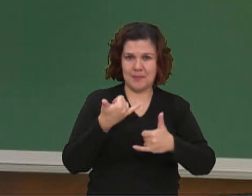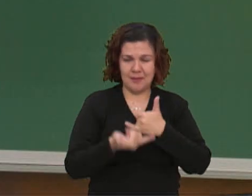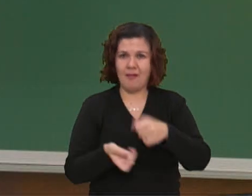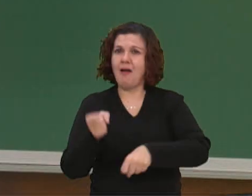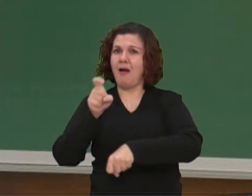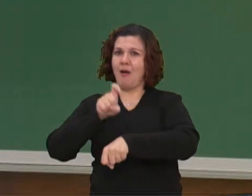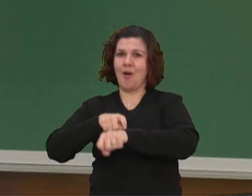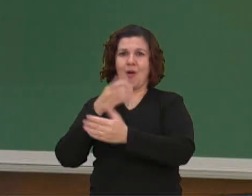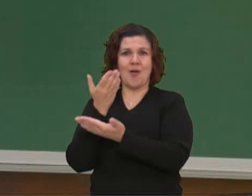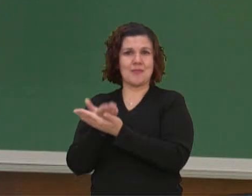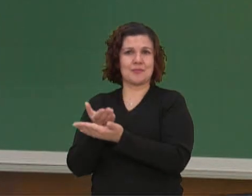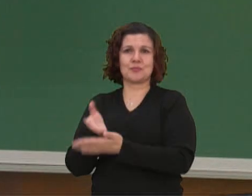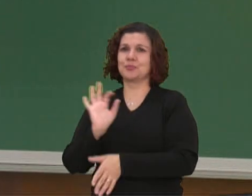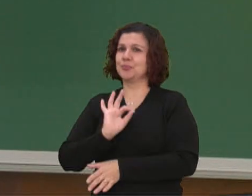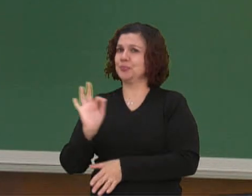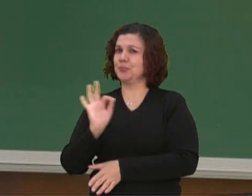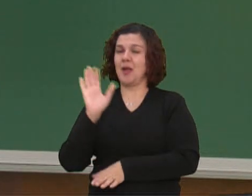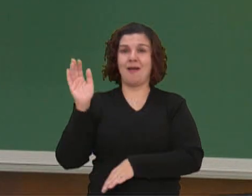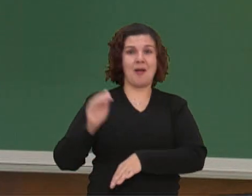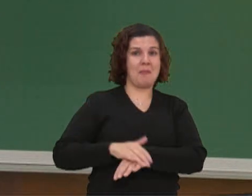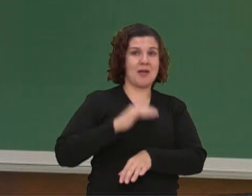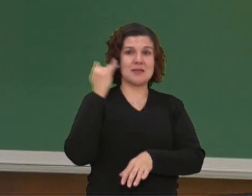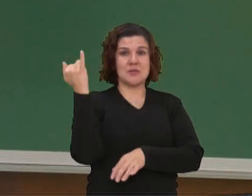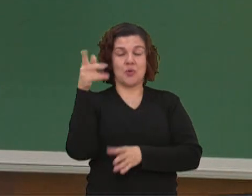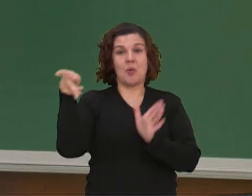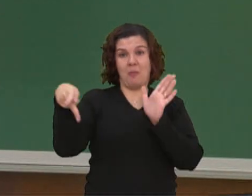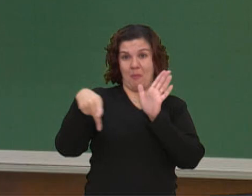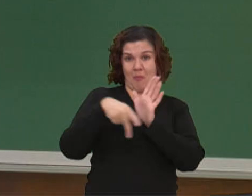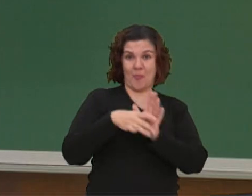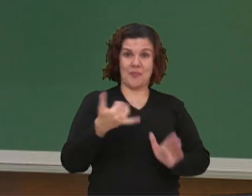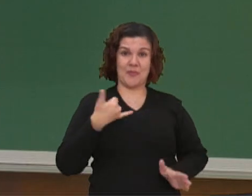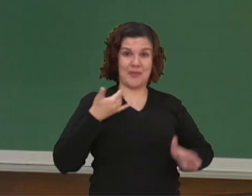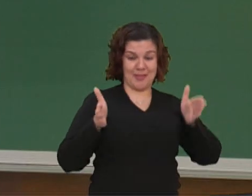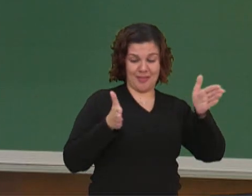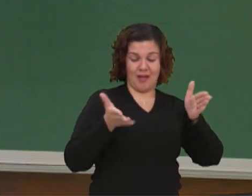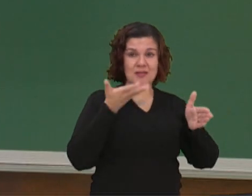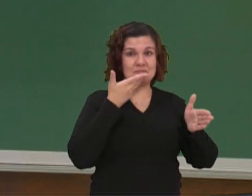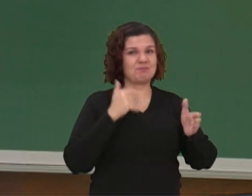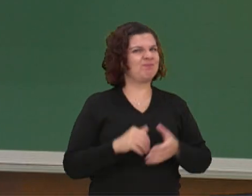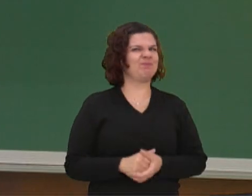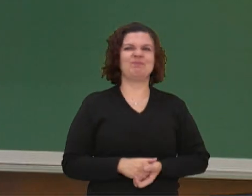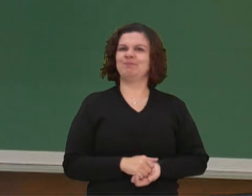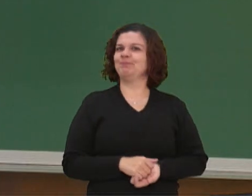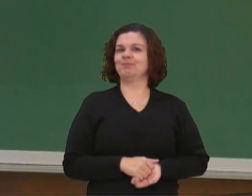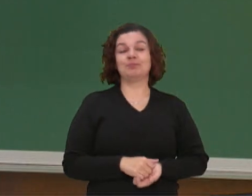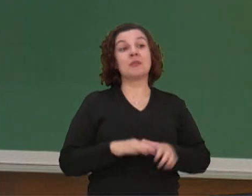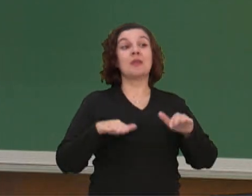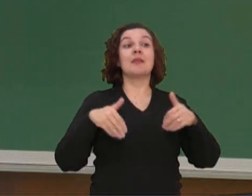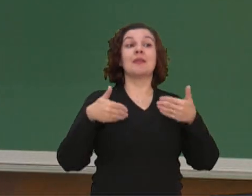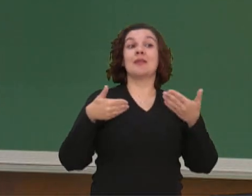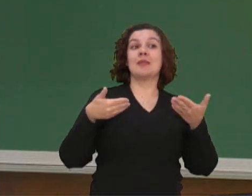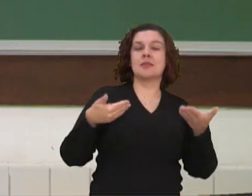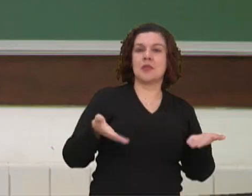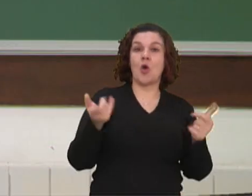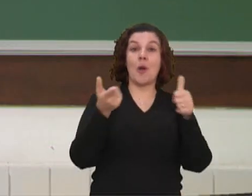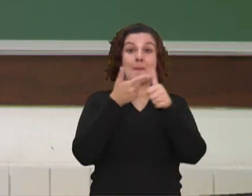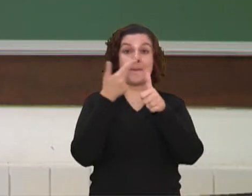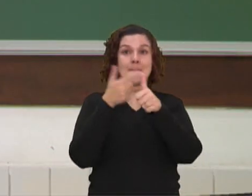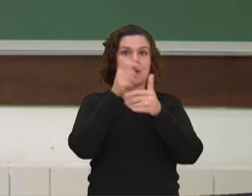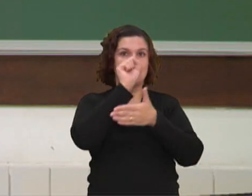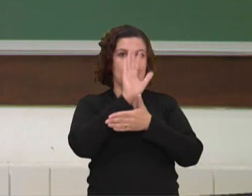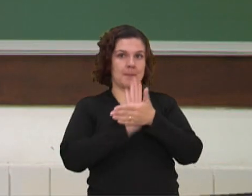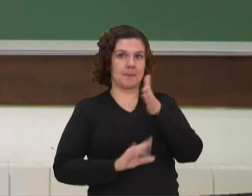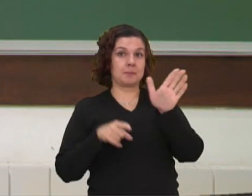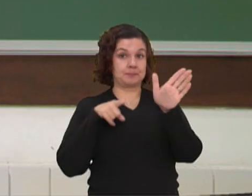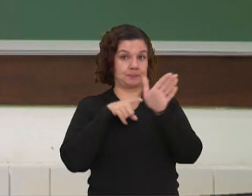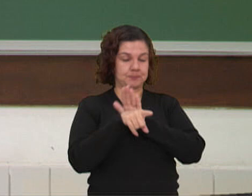outra atividade inerente, né, que faz parte da vida da criança. E aí nós vamos para a nossa primeira